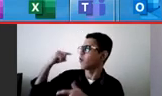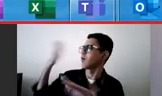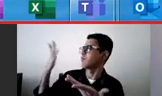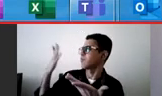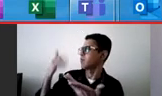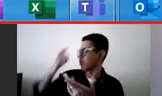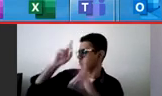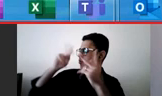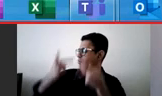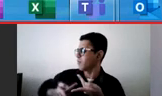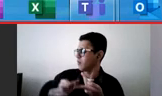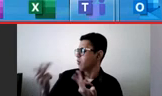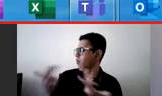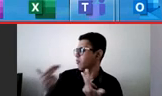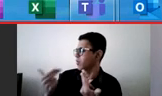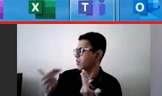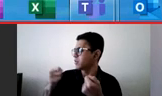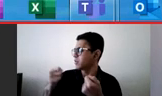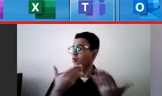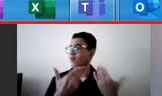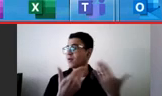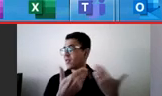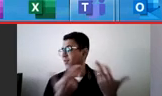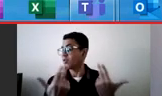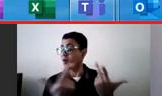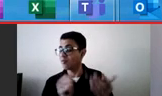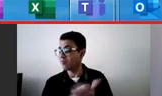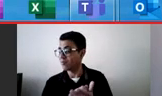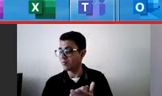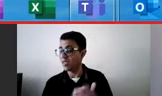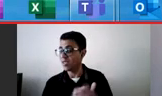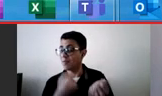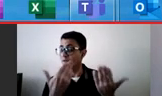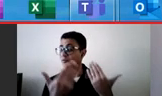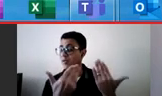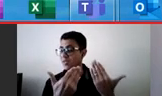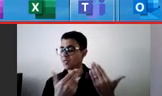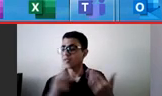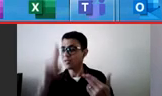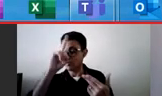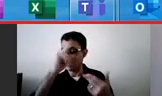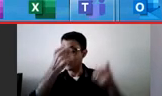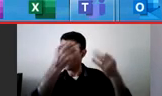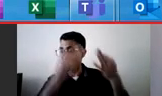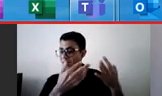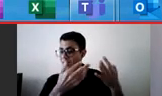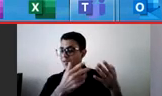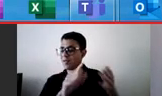seres humanos. Eles precisam conversar. Eles têm o que conversar, eles têm histórias.